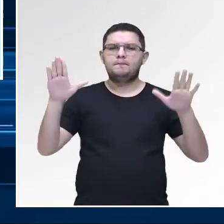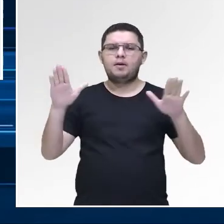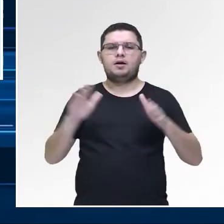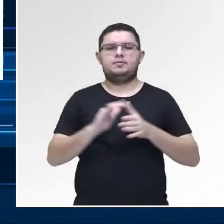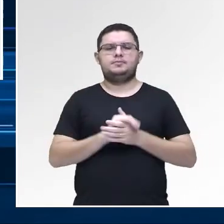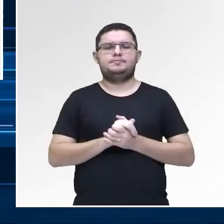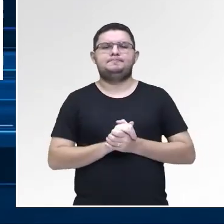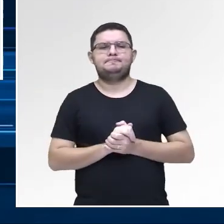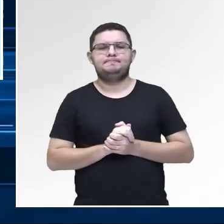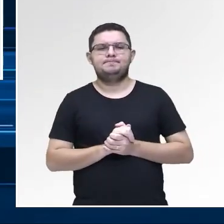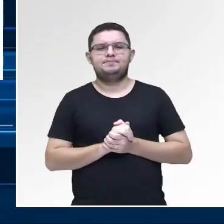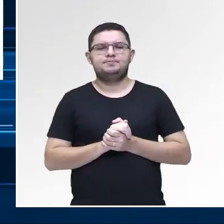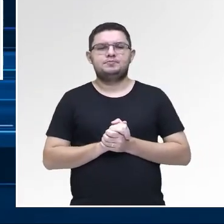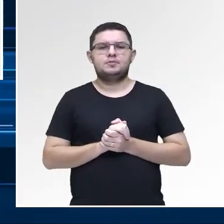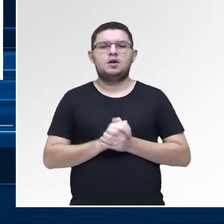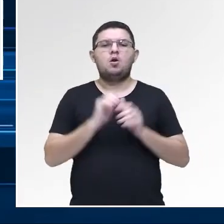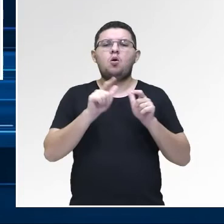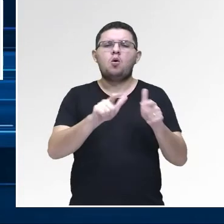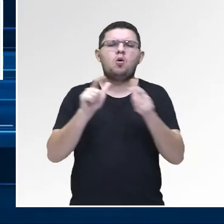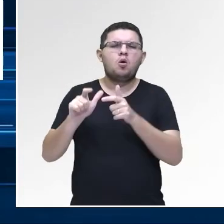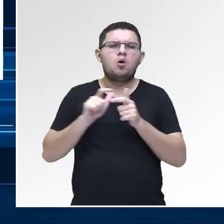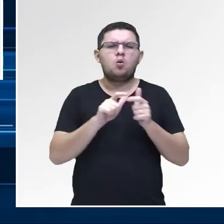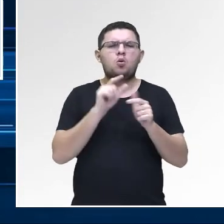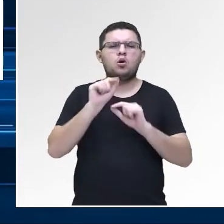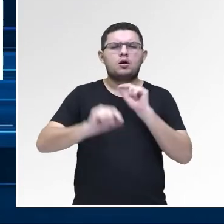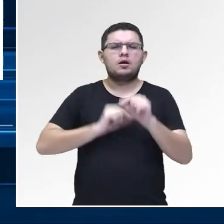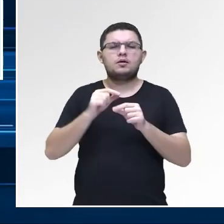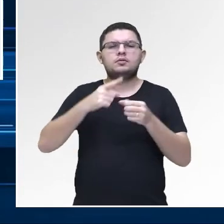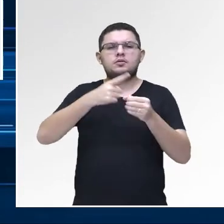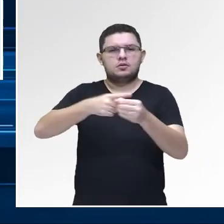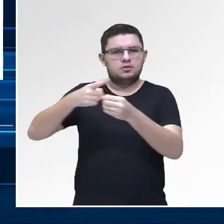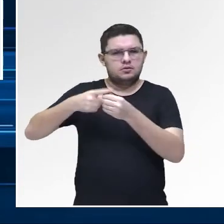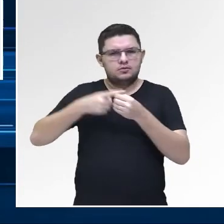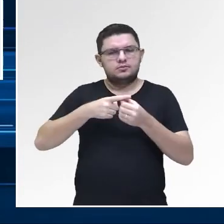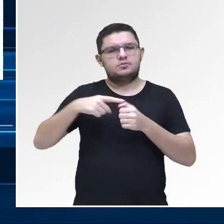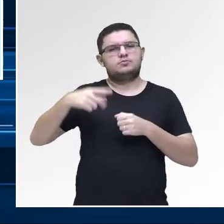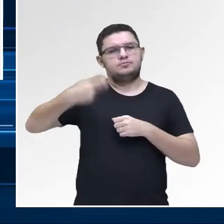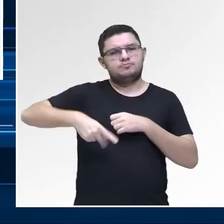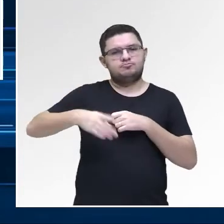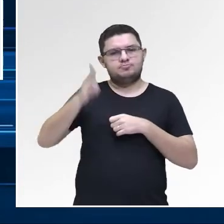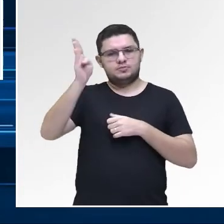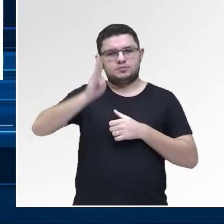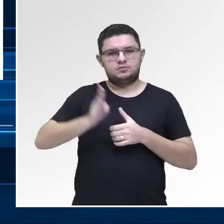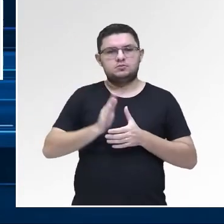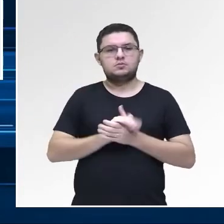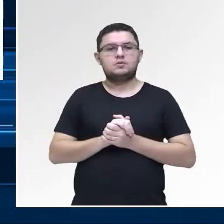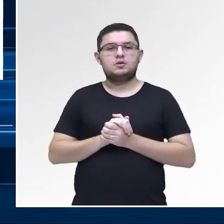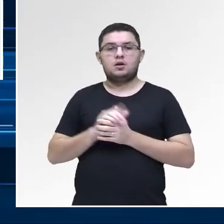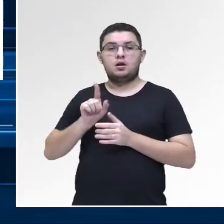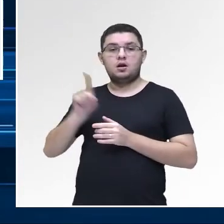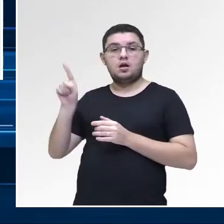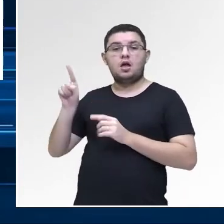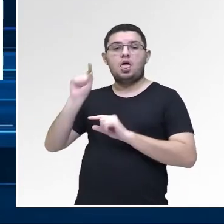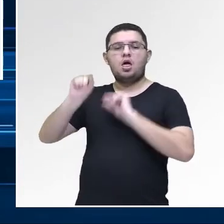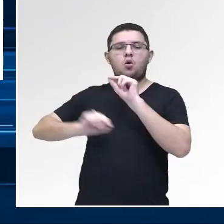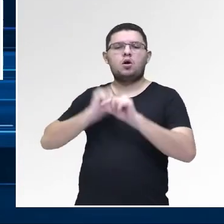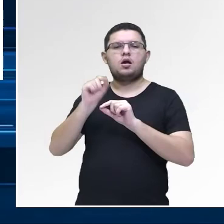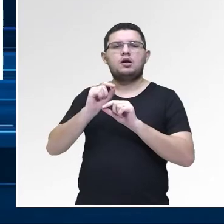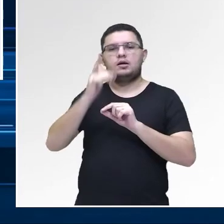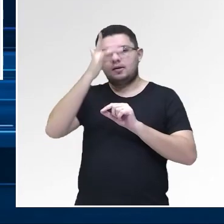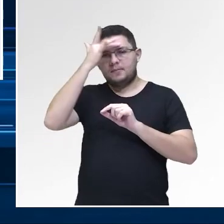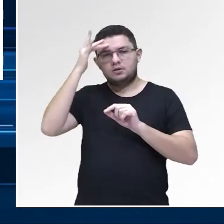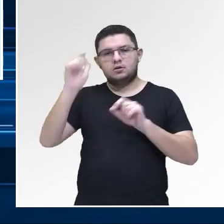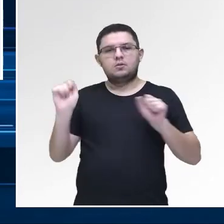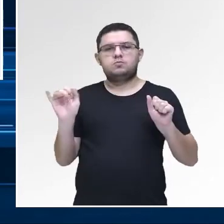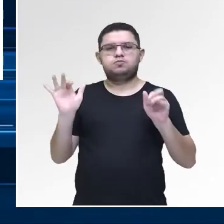porte, localizadas em grande parte do interior do território. Esse fenômeno foi chamado de interiorização